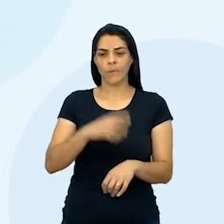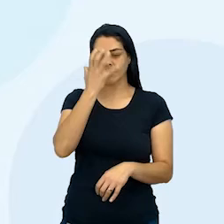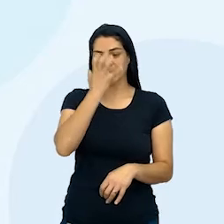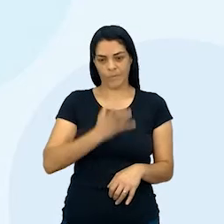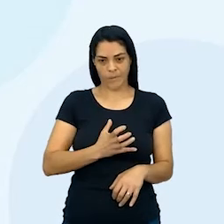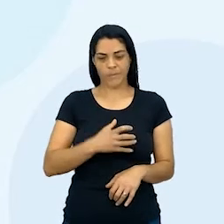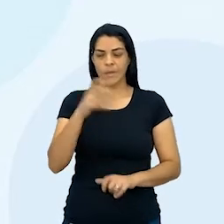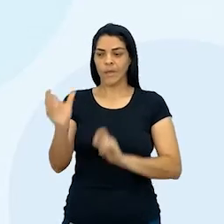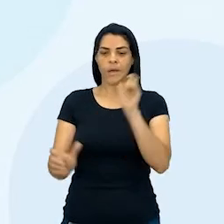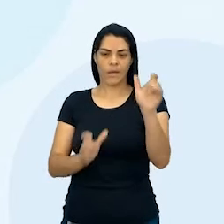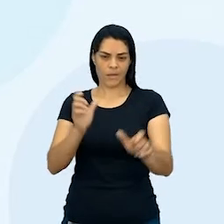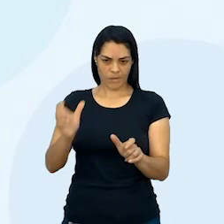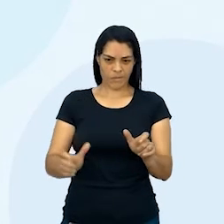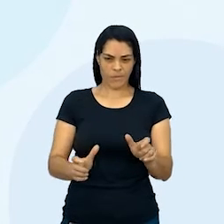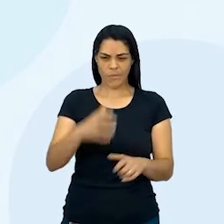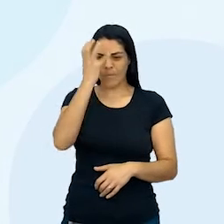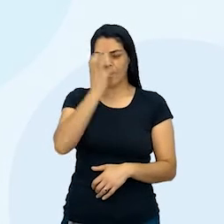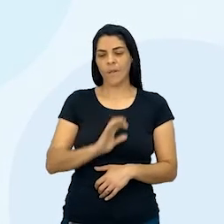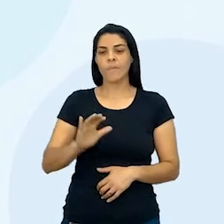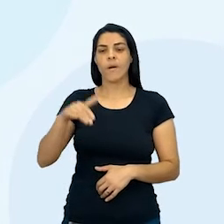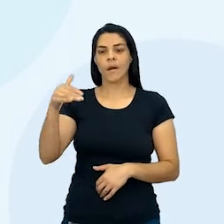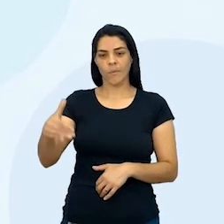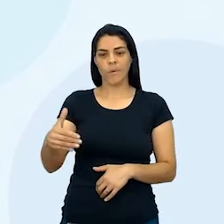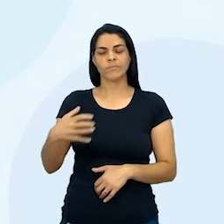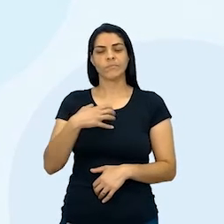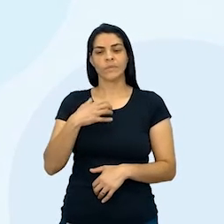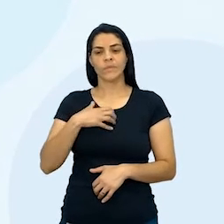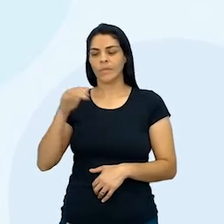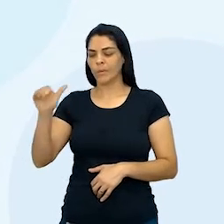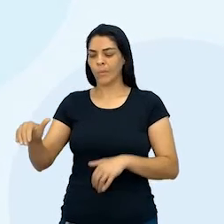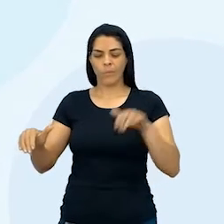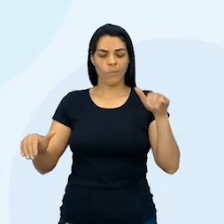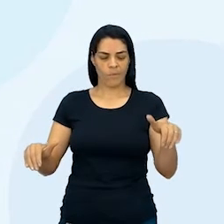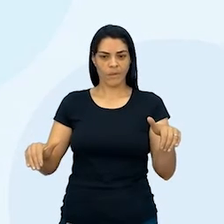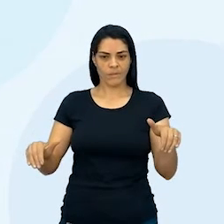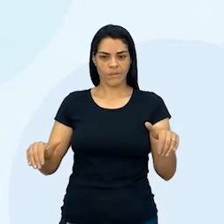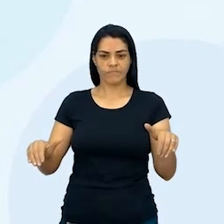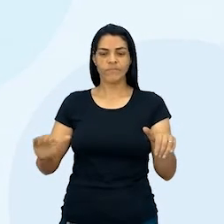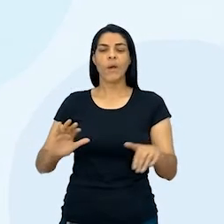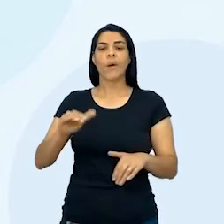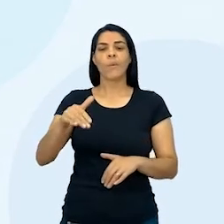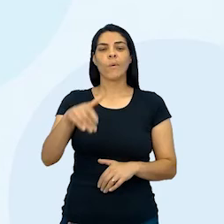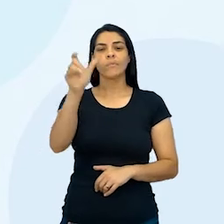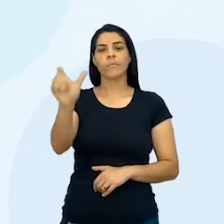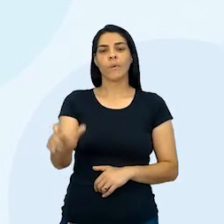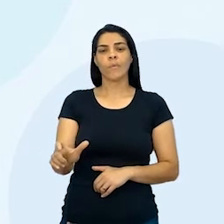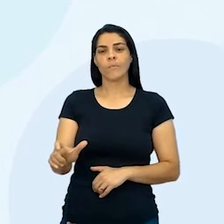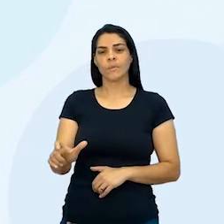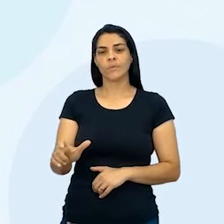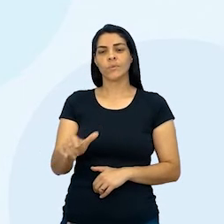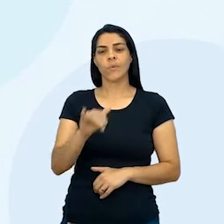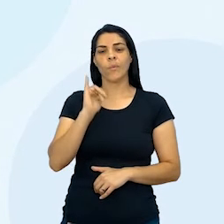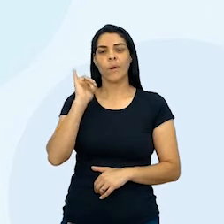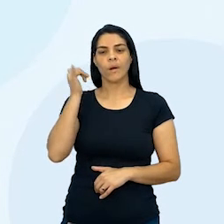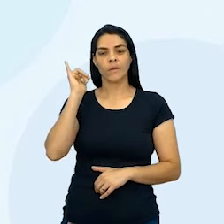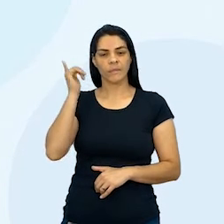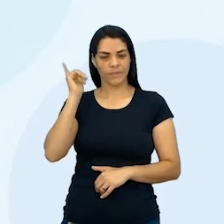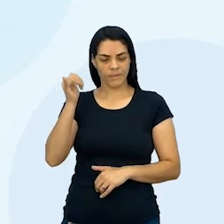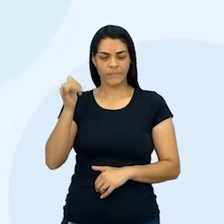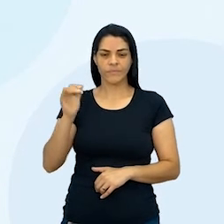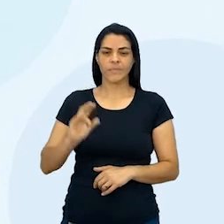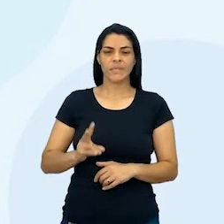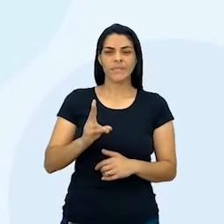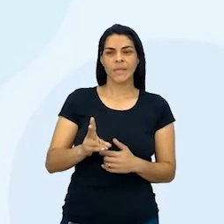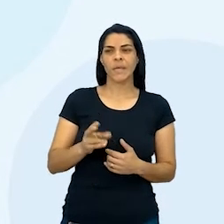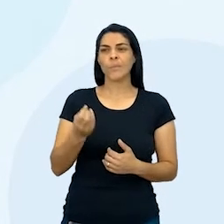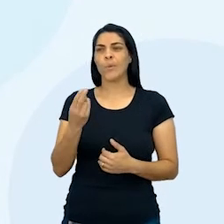sentem acusadas ou culpadas na fala de alguém. Então, o sempre, o nunca ou a atitude na fala